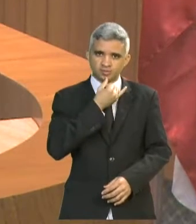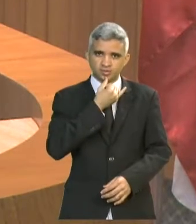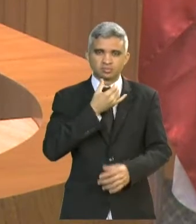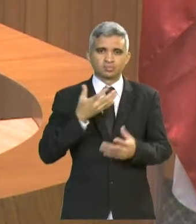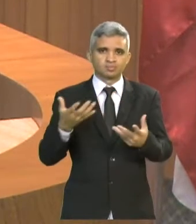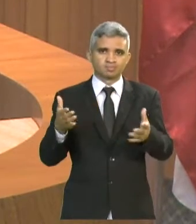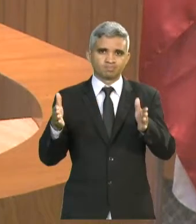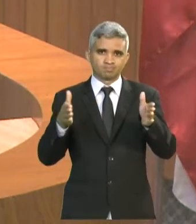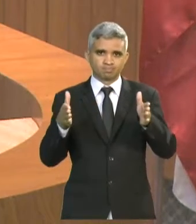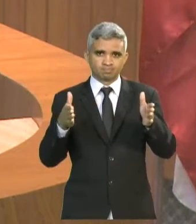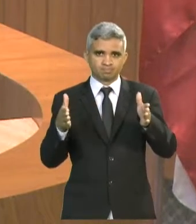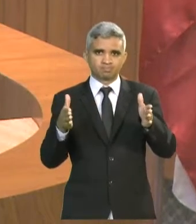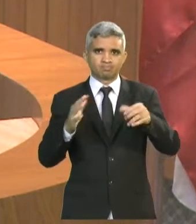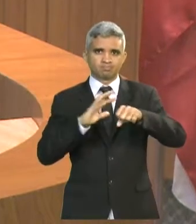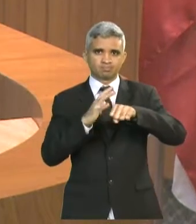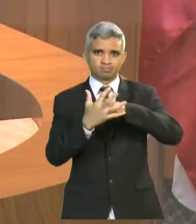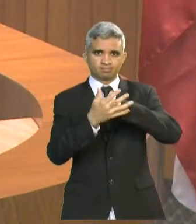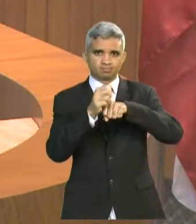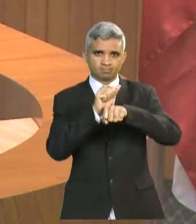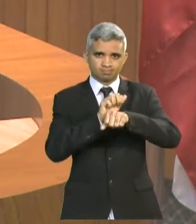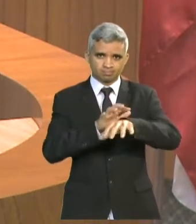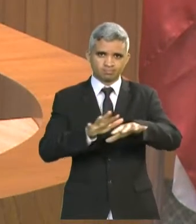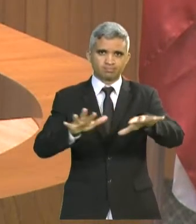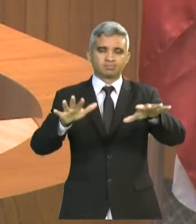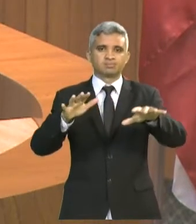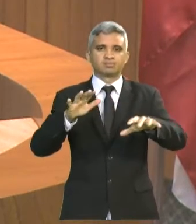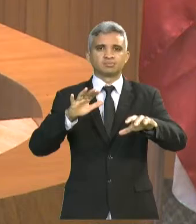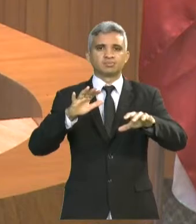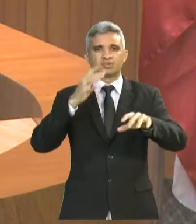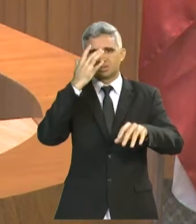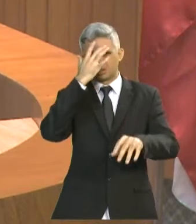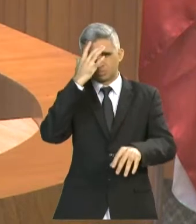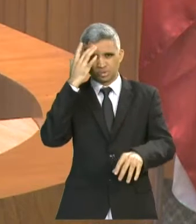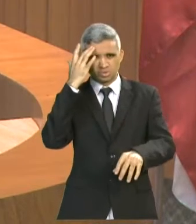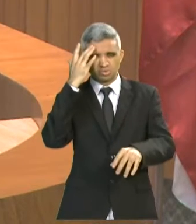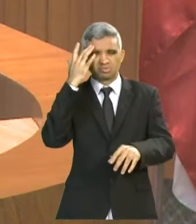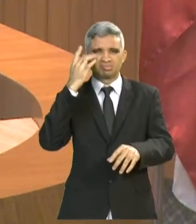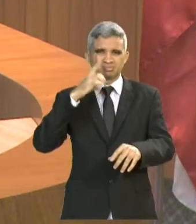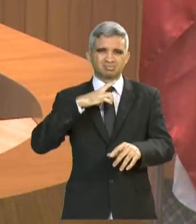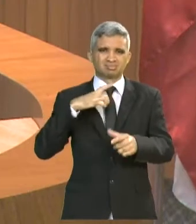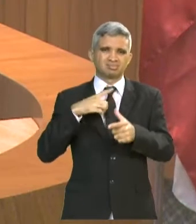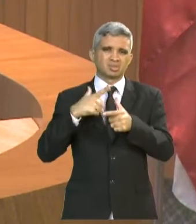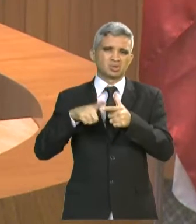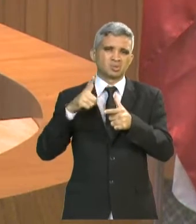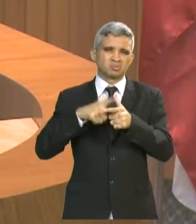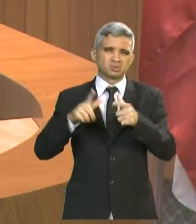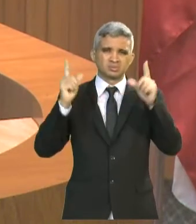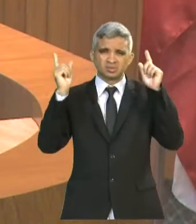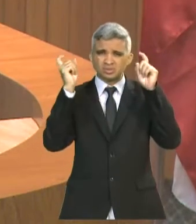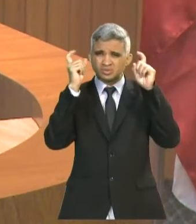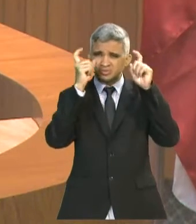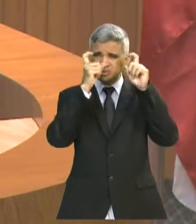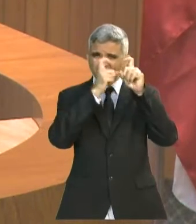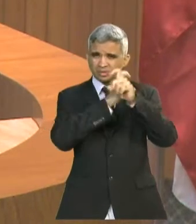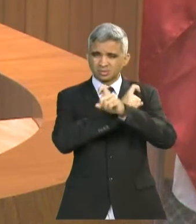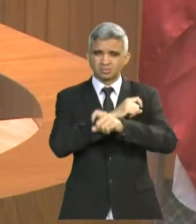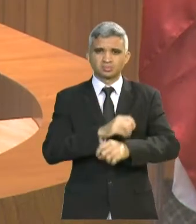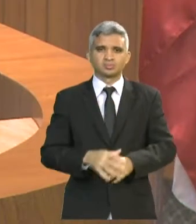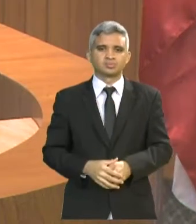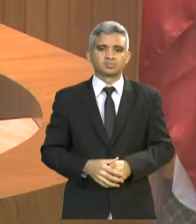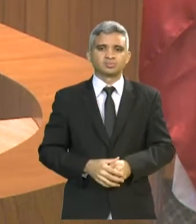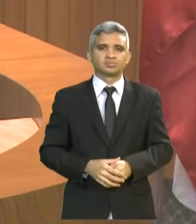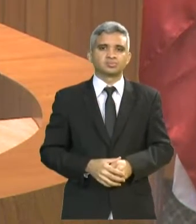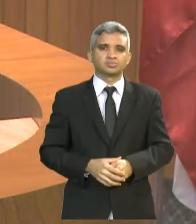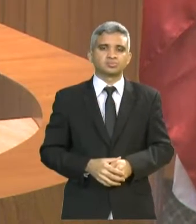de muitas dificuldades. E quero aqui, deputado Roberto, colocar que em todas as cidades do